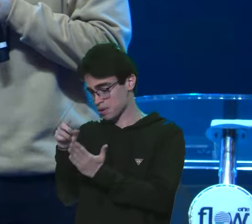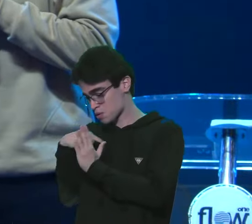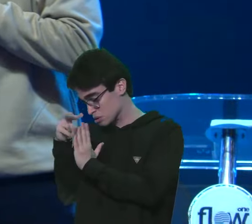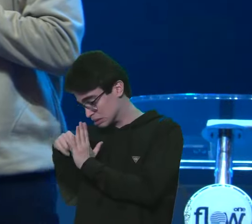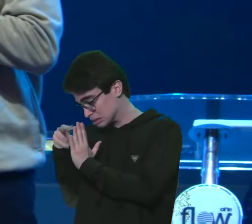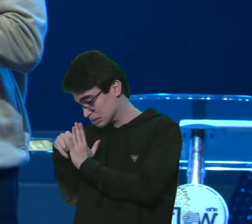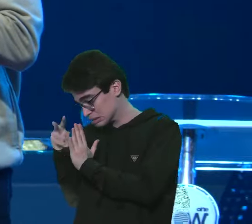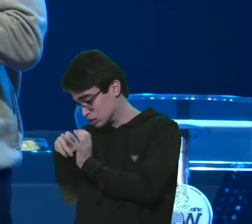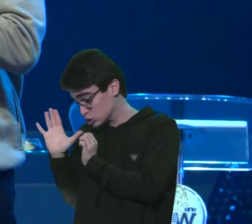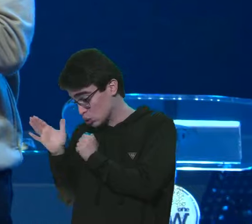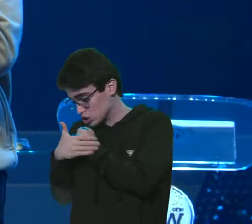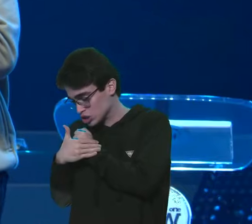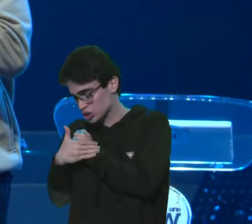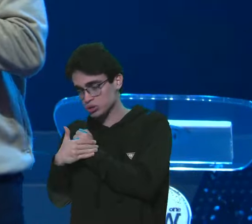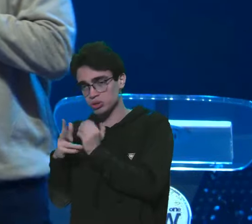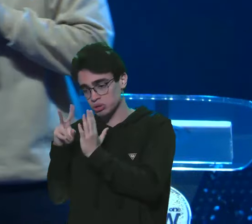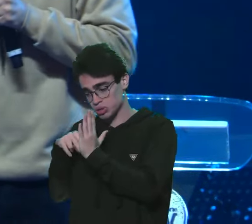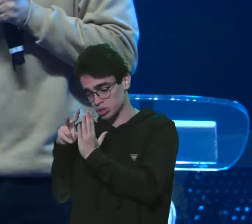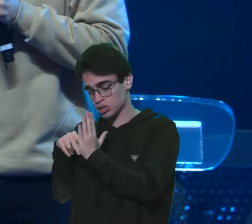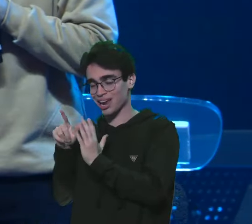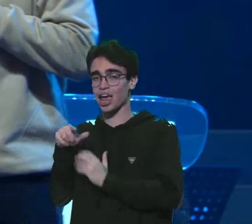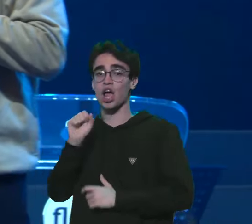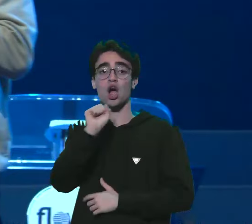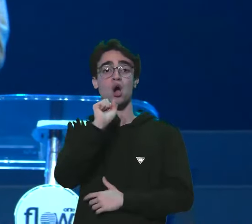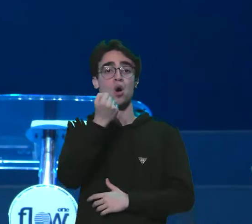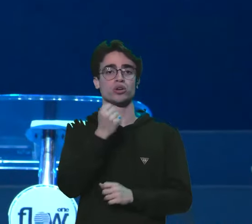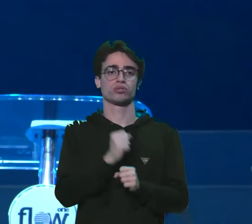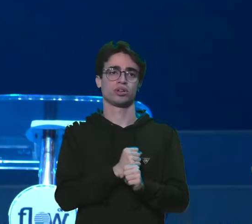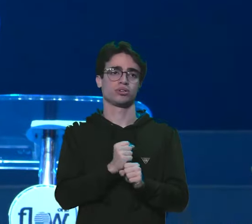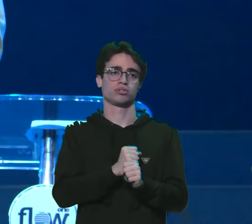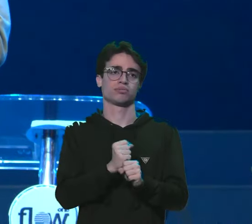meu quarto durante 8 anos.